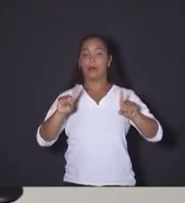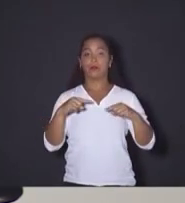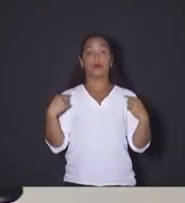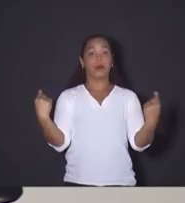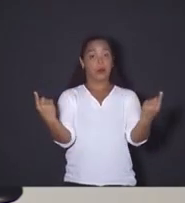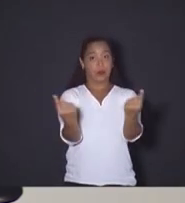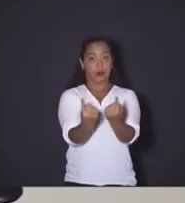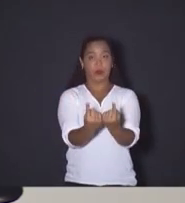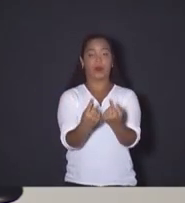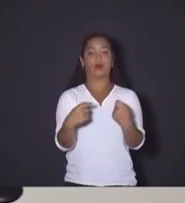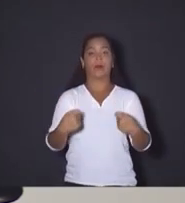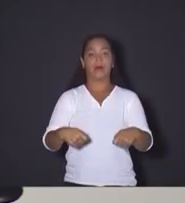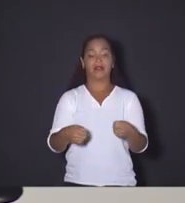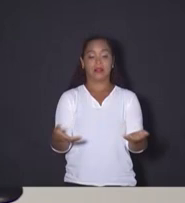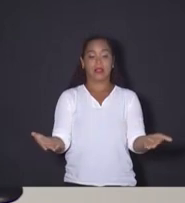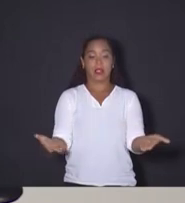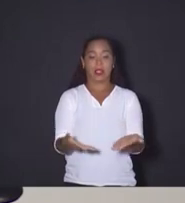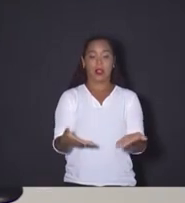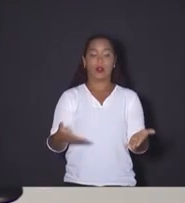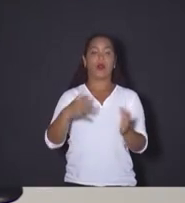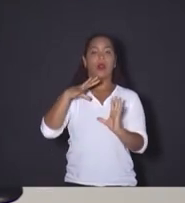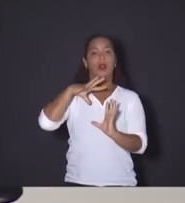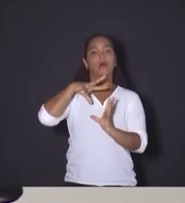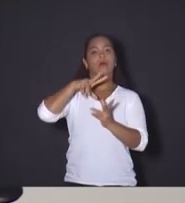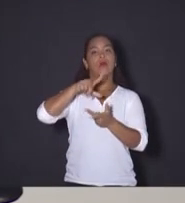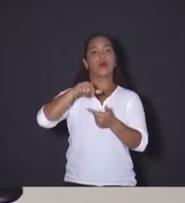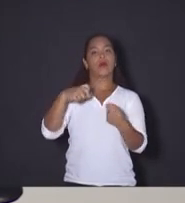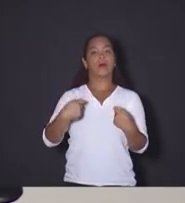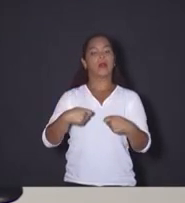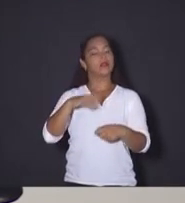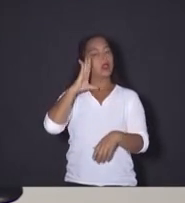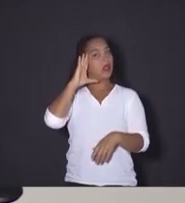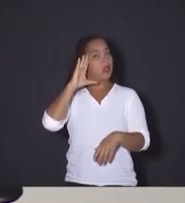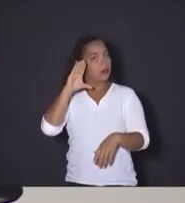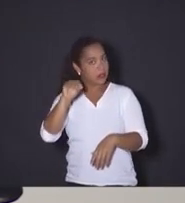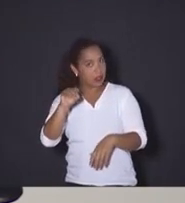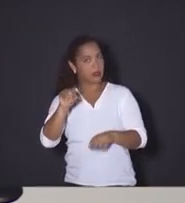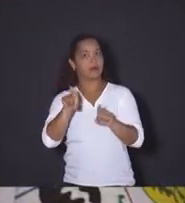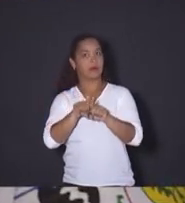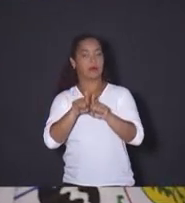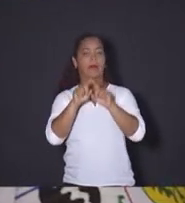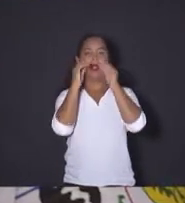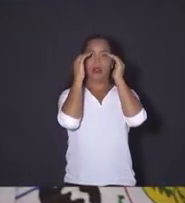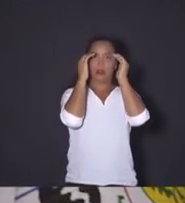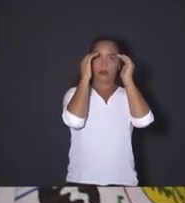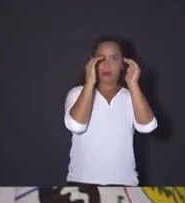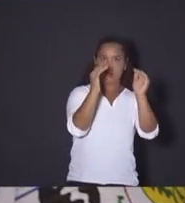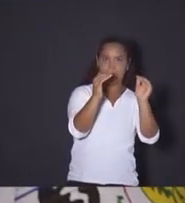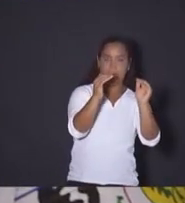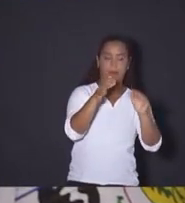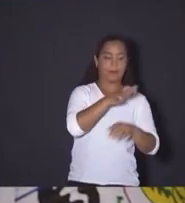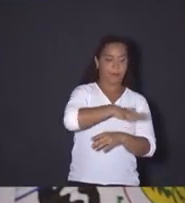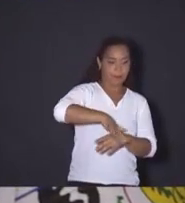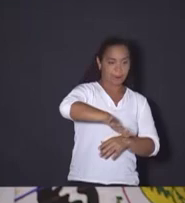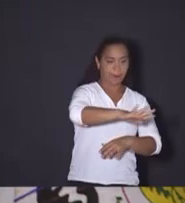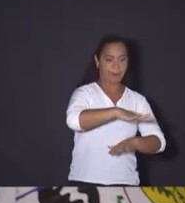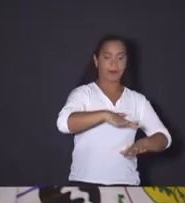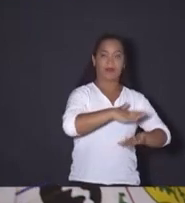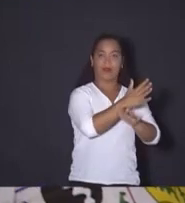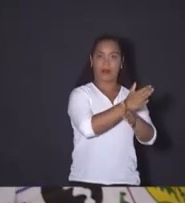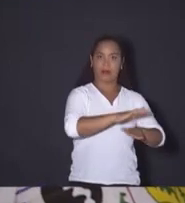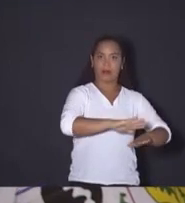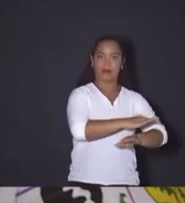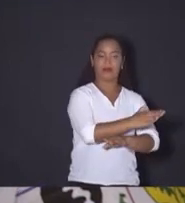no momento o no mundo entendido preservado né o tempo são jorge ele fica localizada em portão